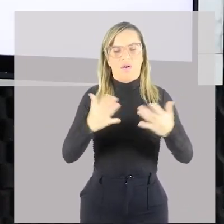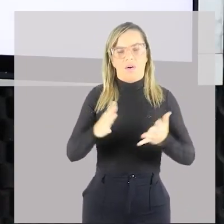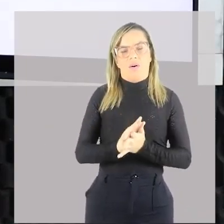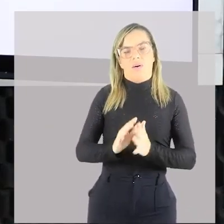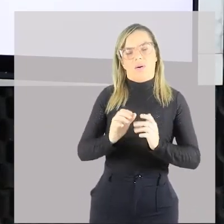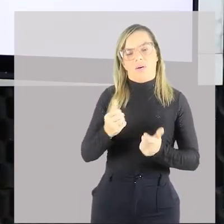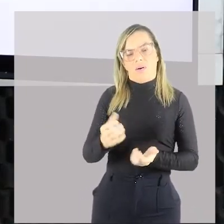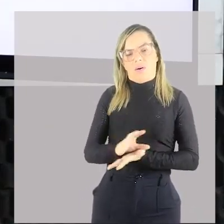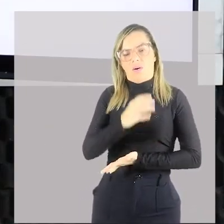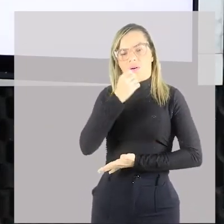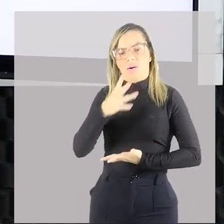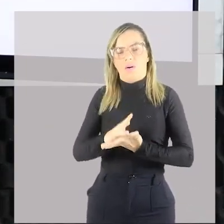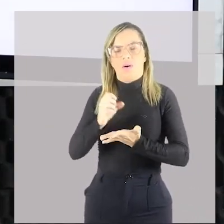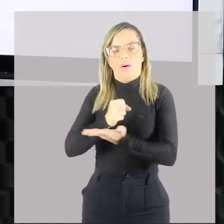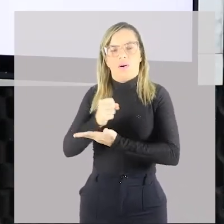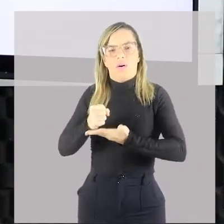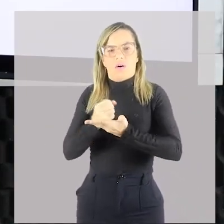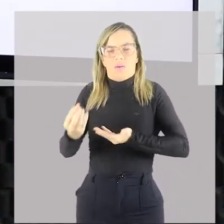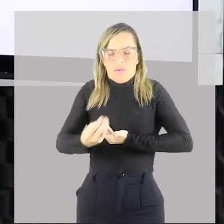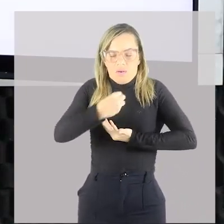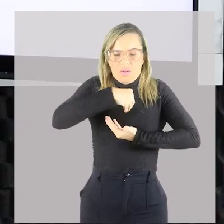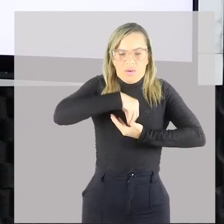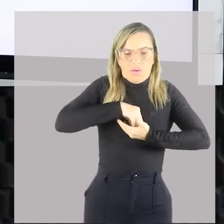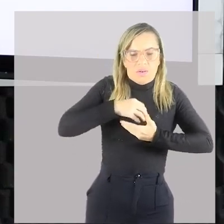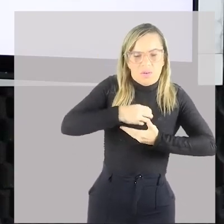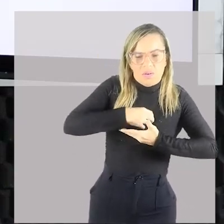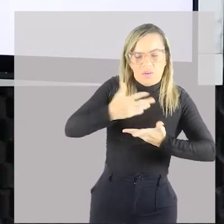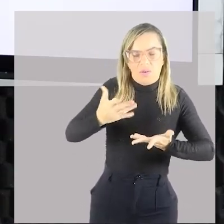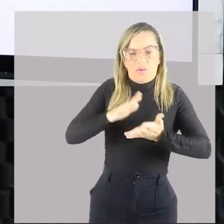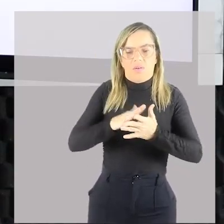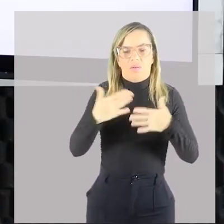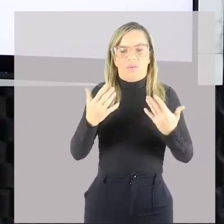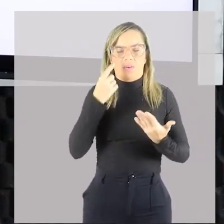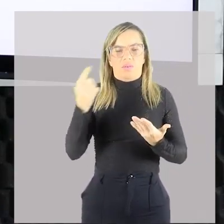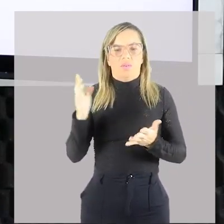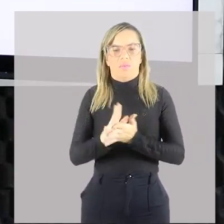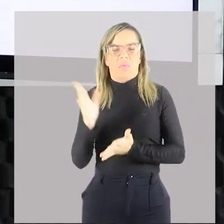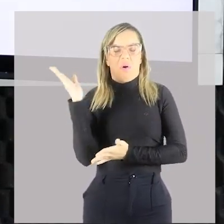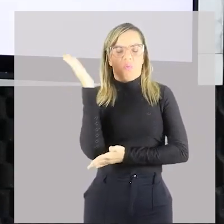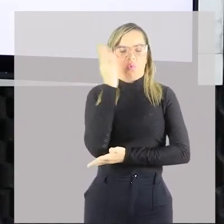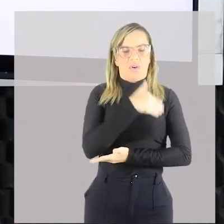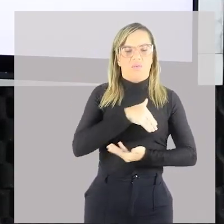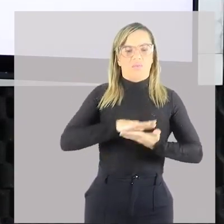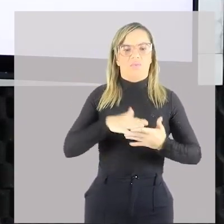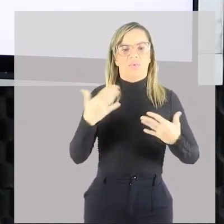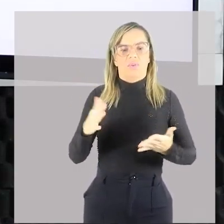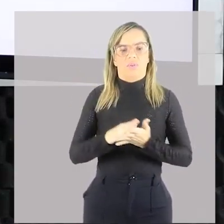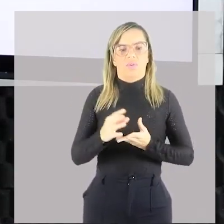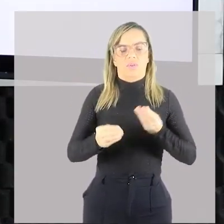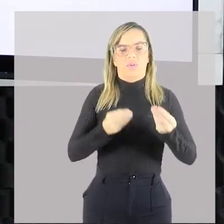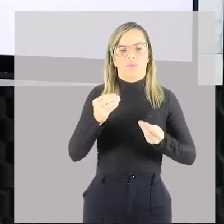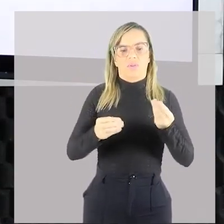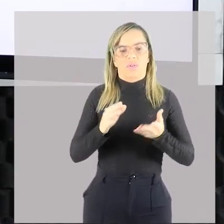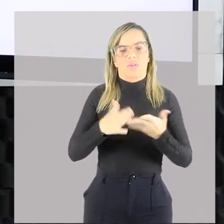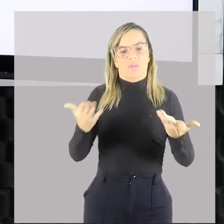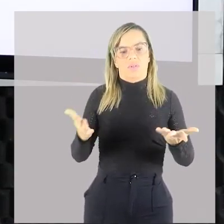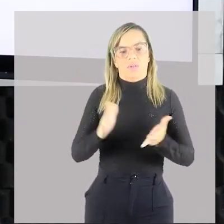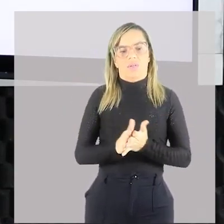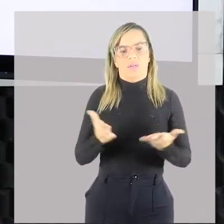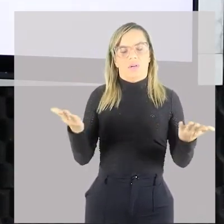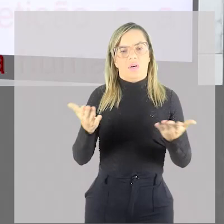boa base para esta condição de maldade. Então, como nós bem